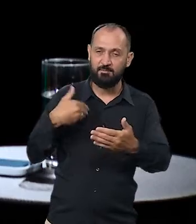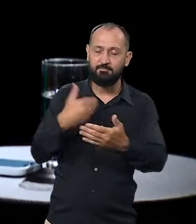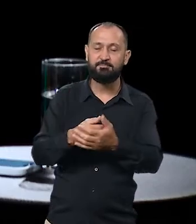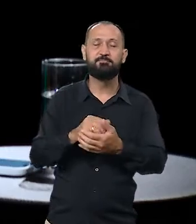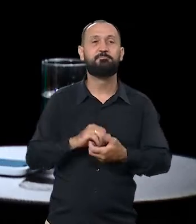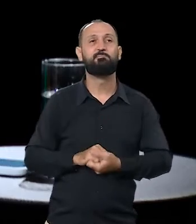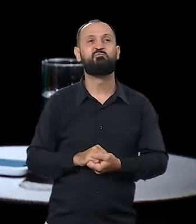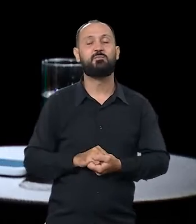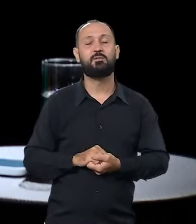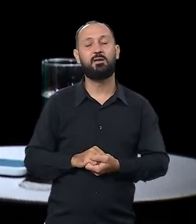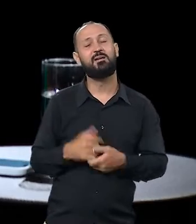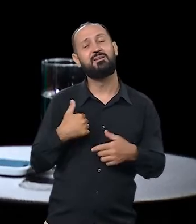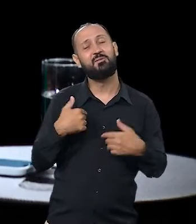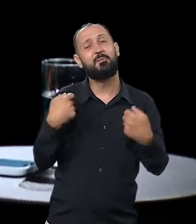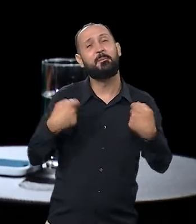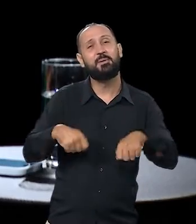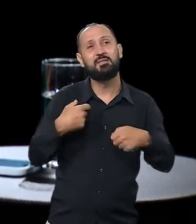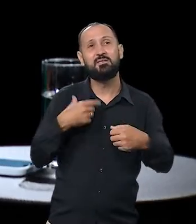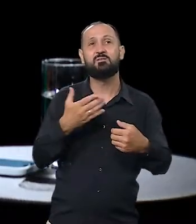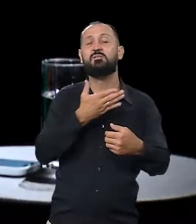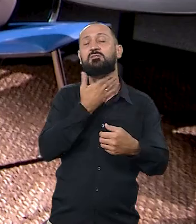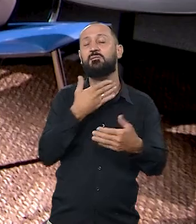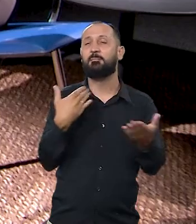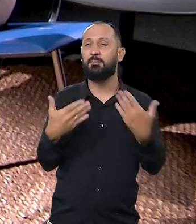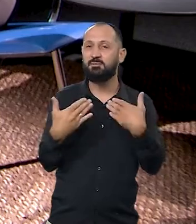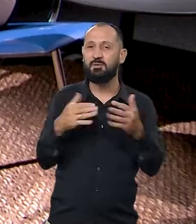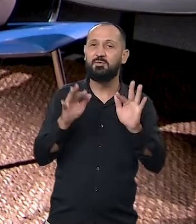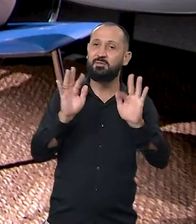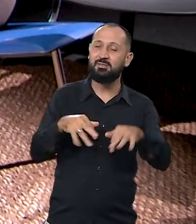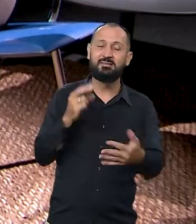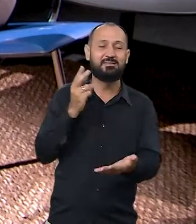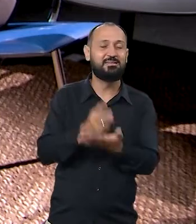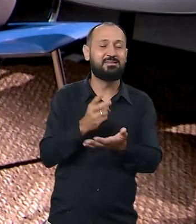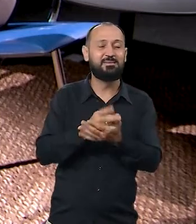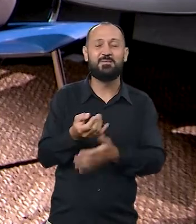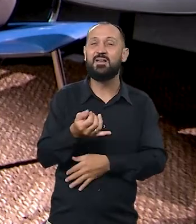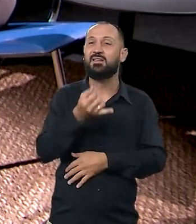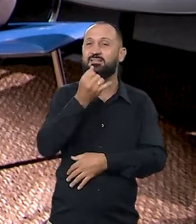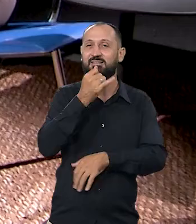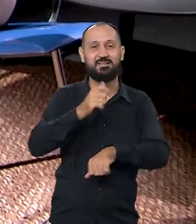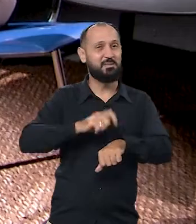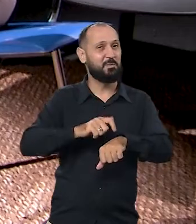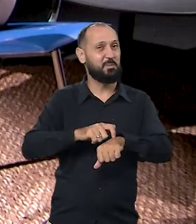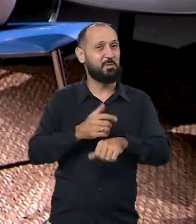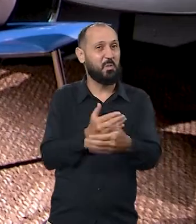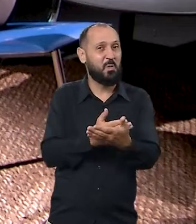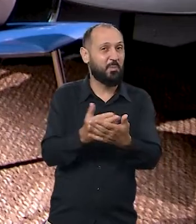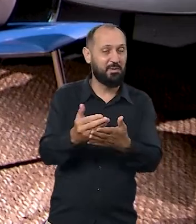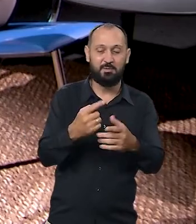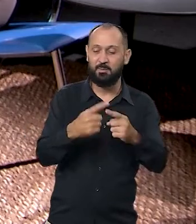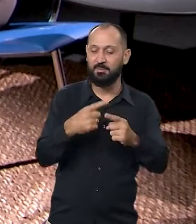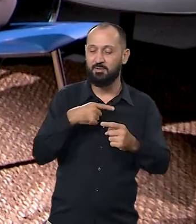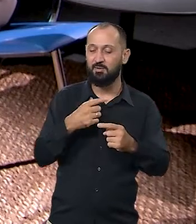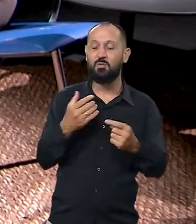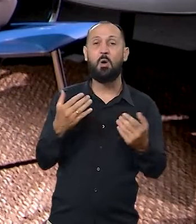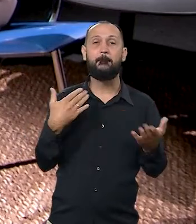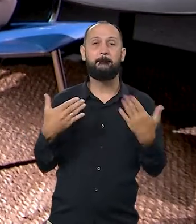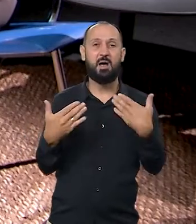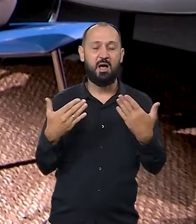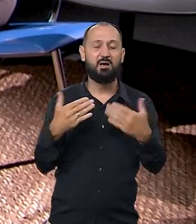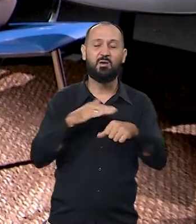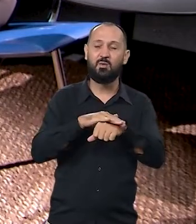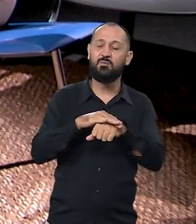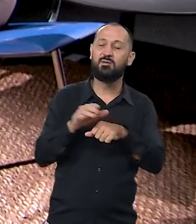vida. Bom, eu tenho que finalizar aqui o nosso bate-papo. Eu sempre fico assim muito triste quando esse momento chega, até porque o